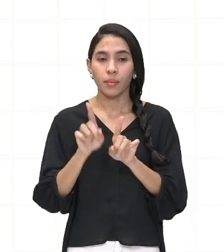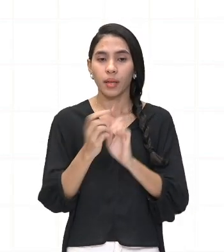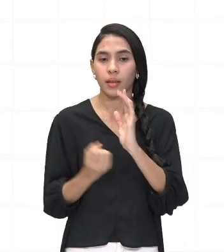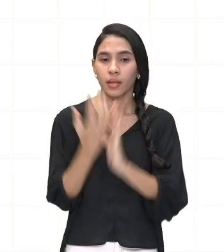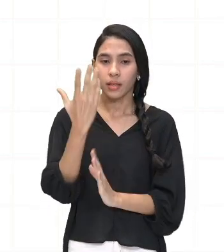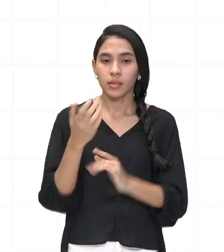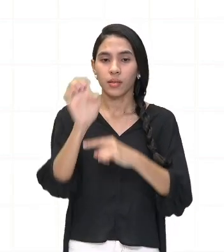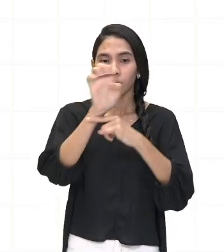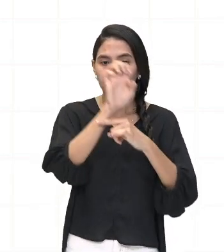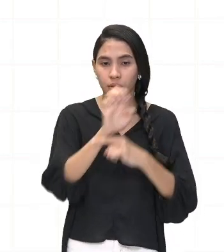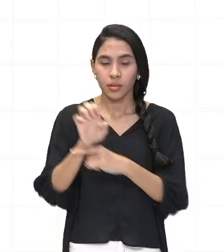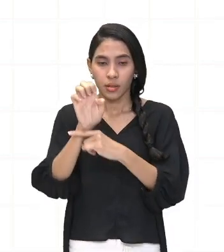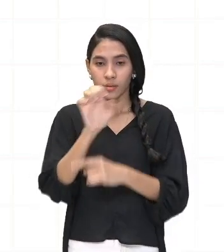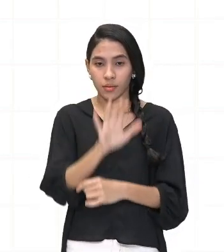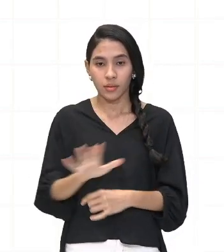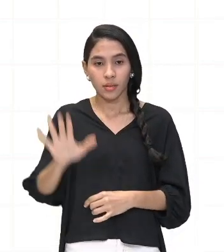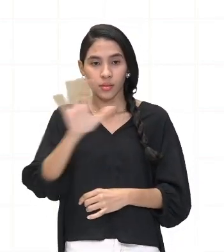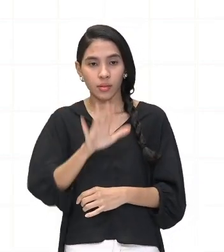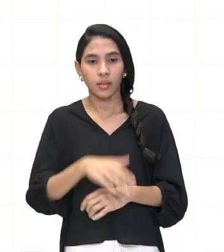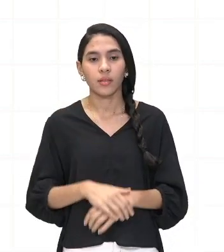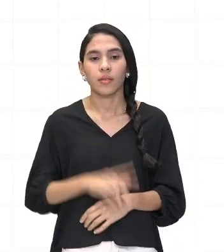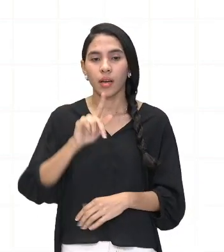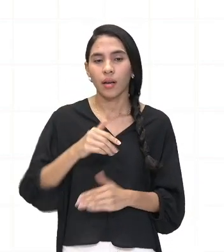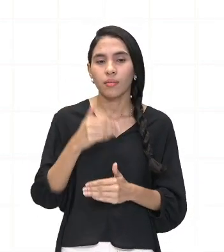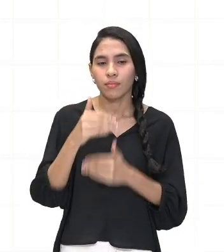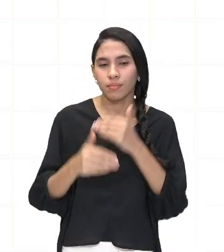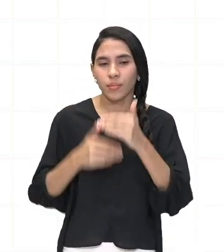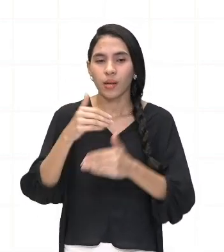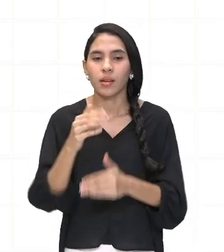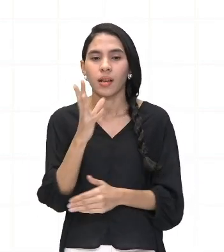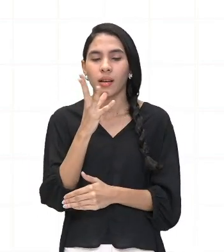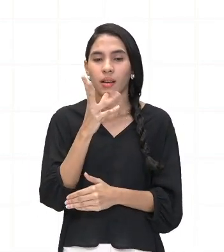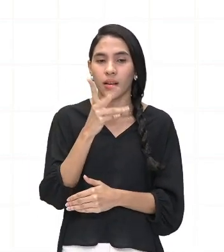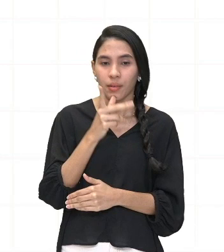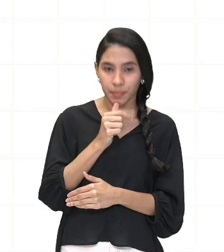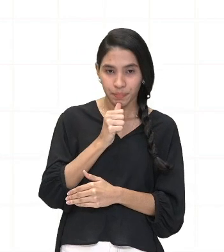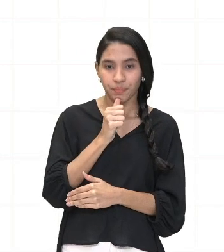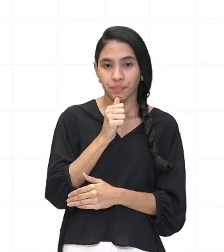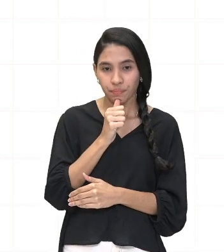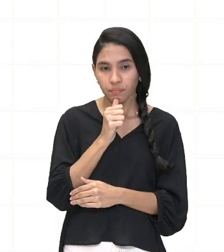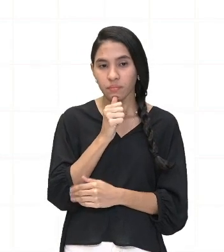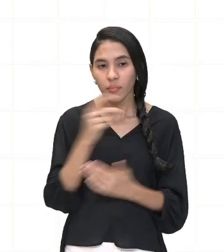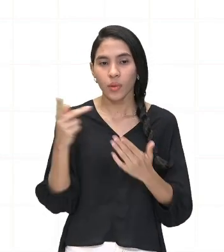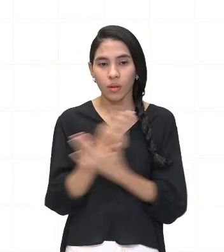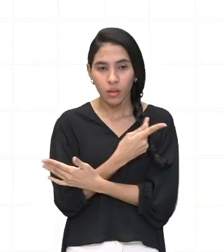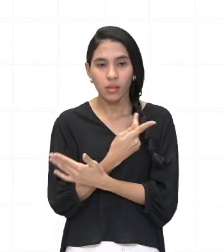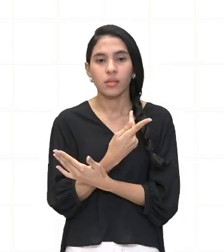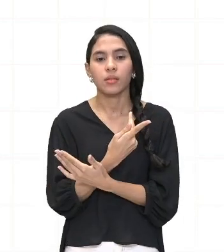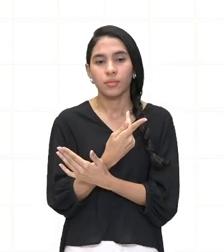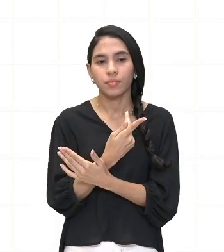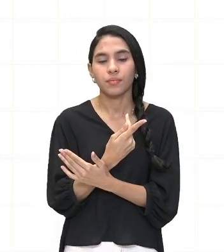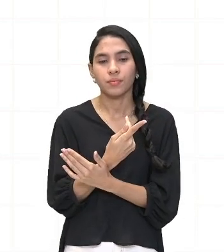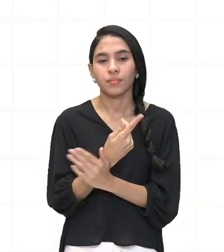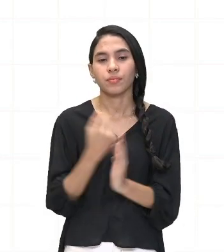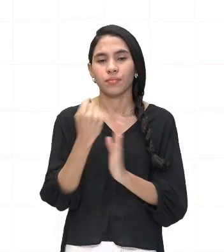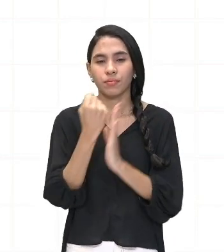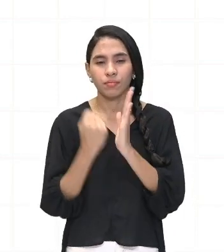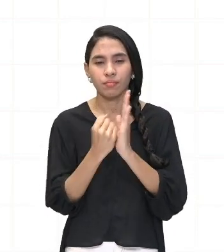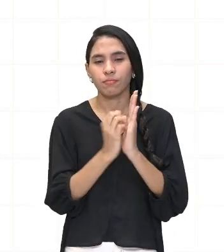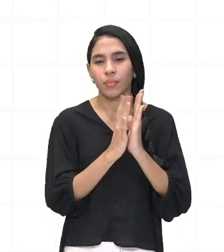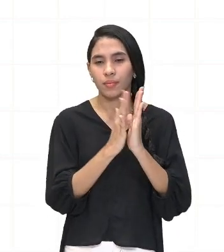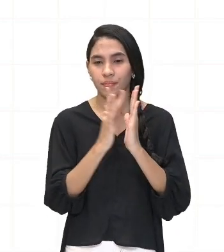dos estados nacionais foi um processo lento e gradual que ocorreu ao